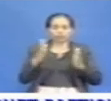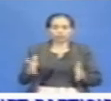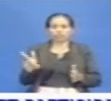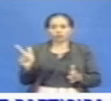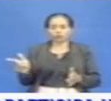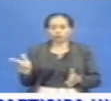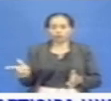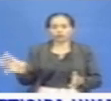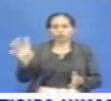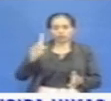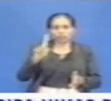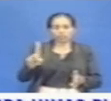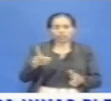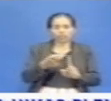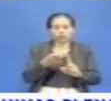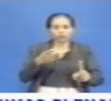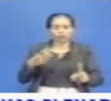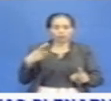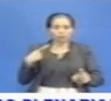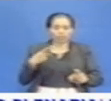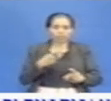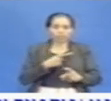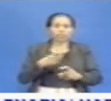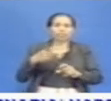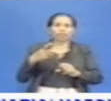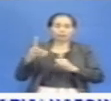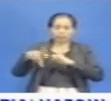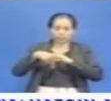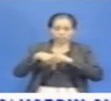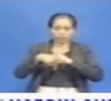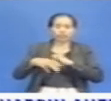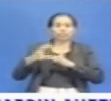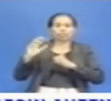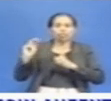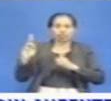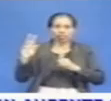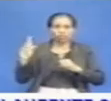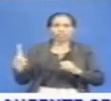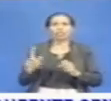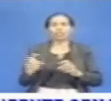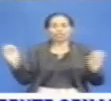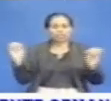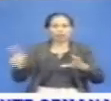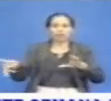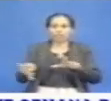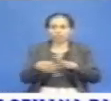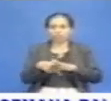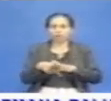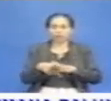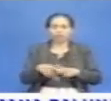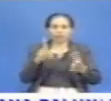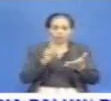Resin Ida Husi Bancada CNRT, no na Inrua Husi Bancada UDT barra FMI, la participa durante o